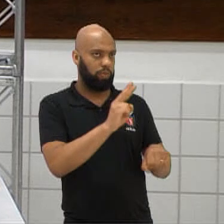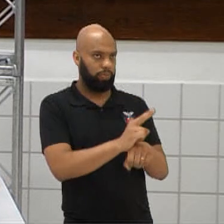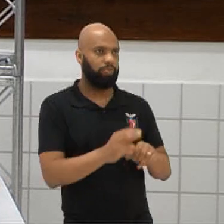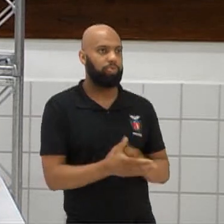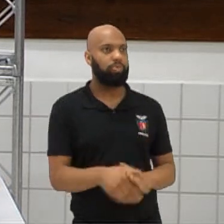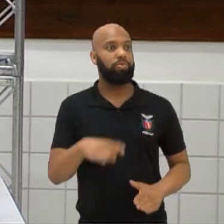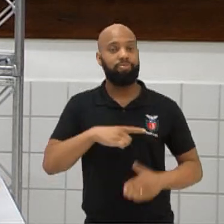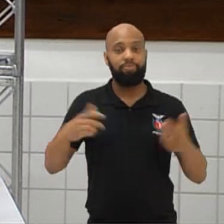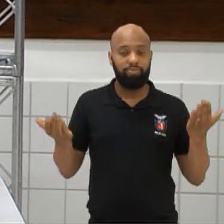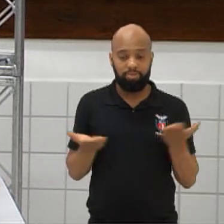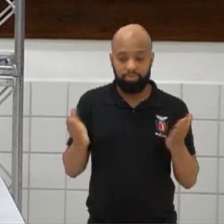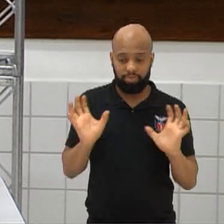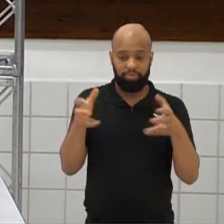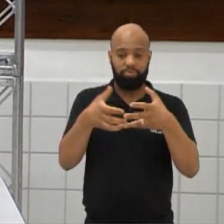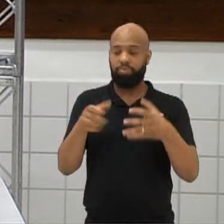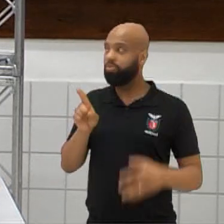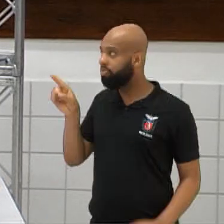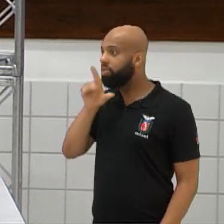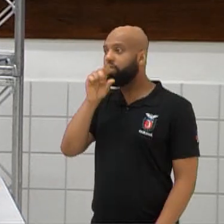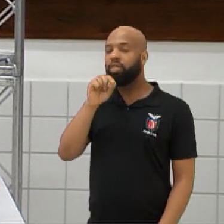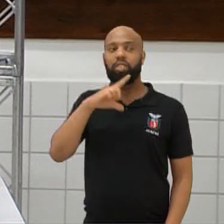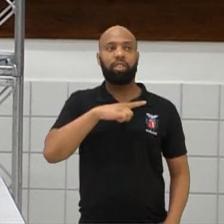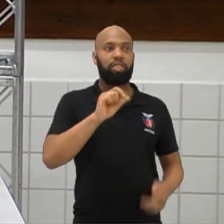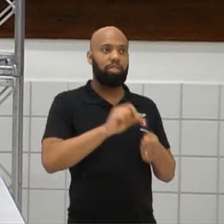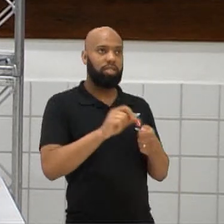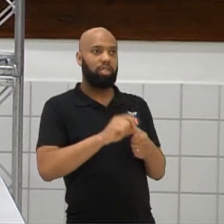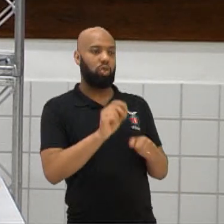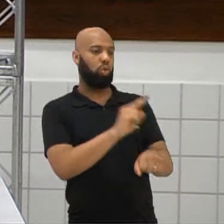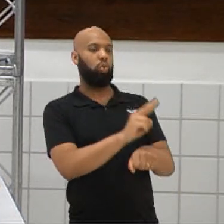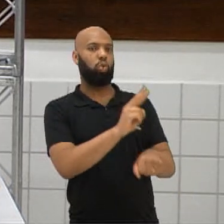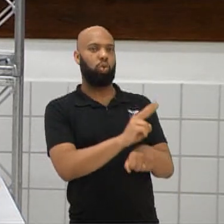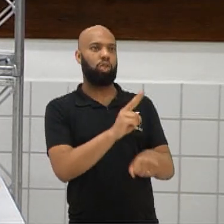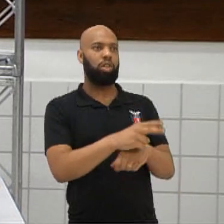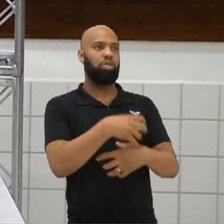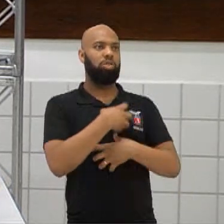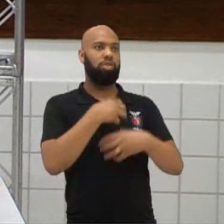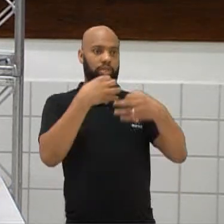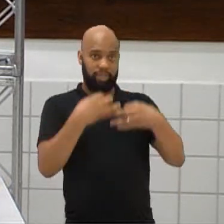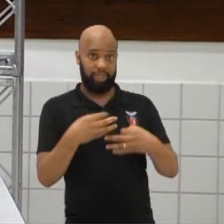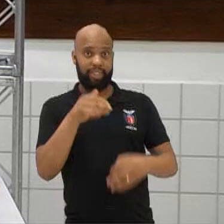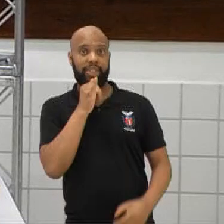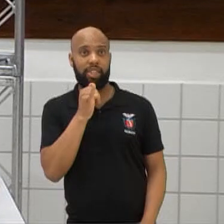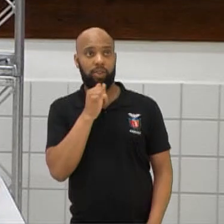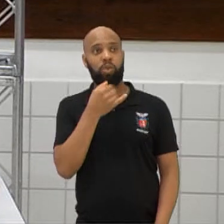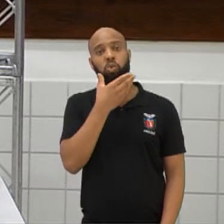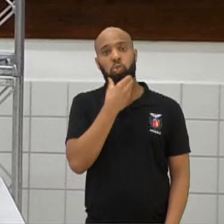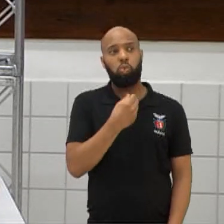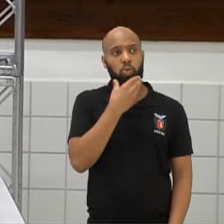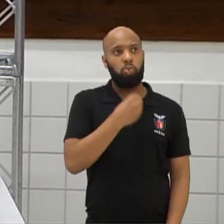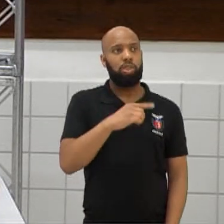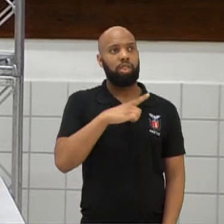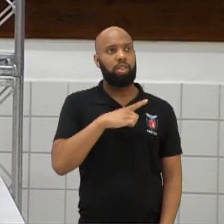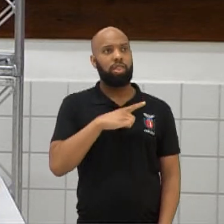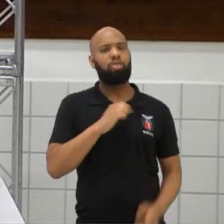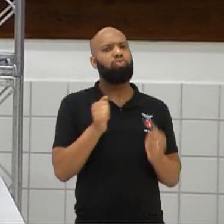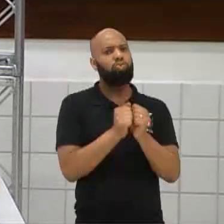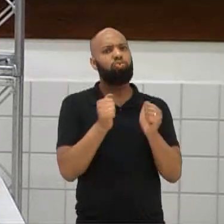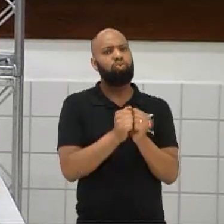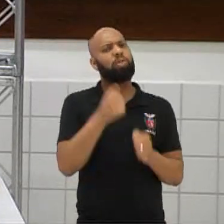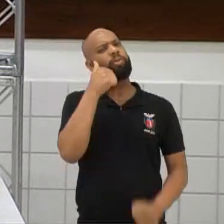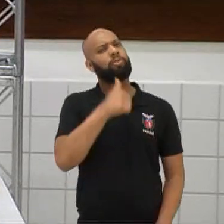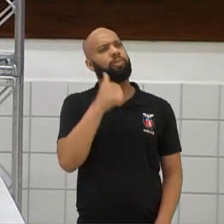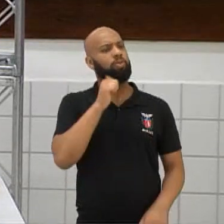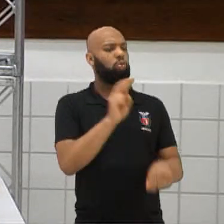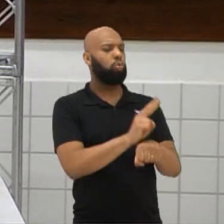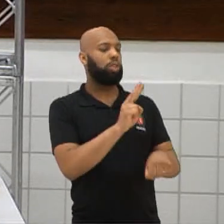de aves que vai fazer esse cuidado parental de uma forma mais adequada. Por exemplo, o macho, ele fica diretamente com a fêmea para cuidar